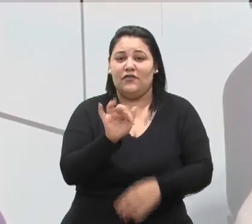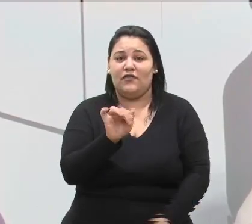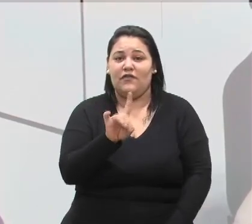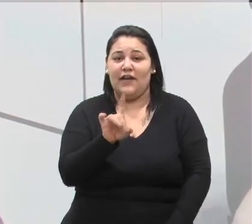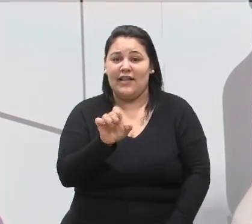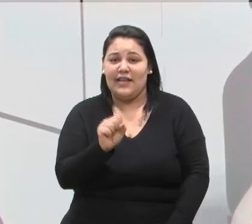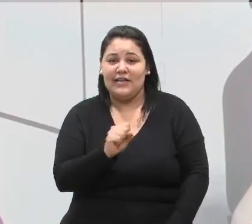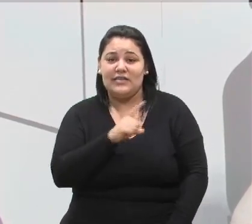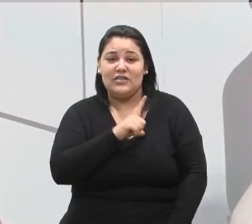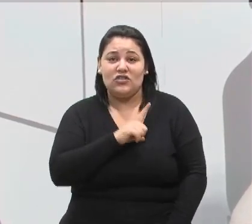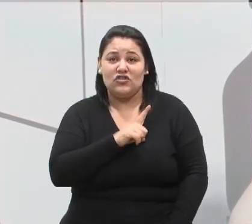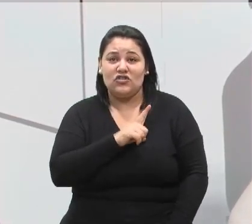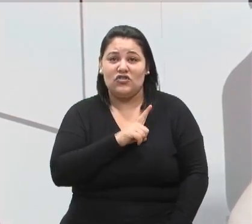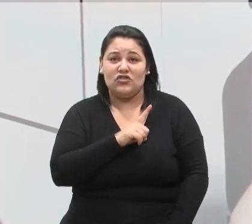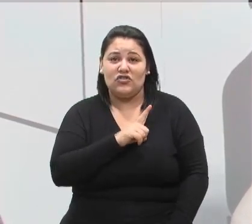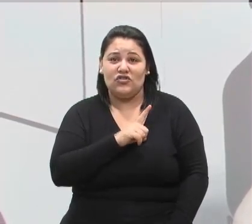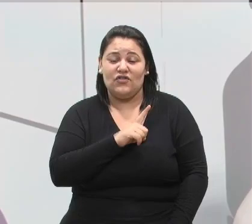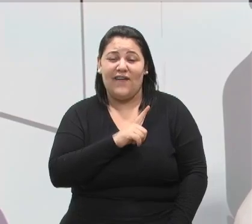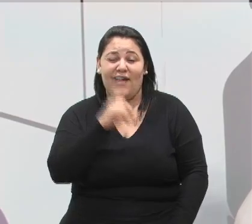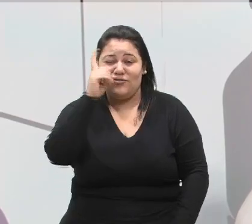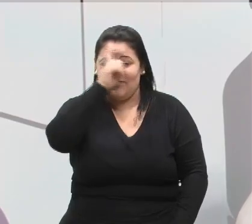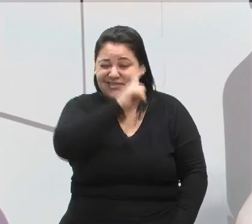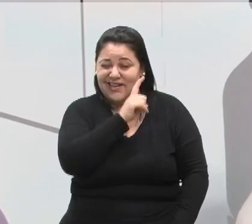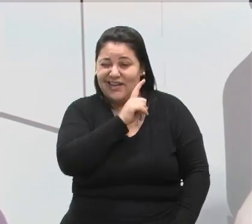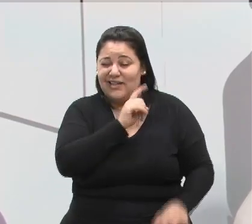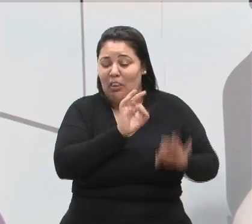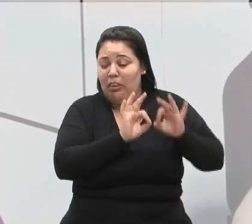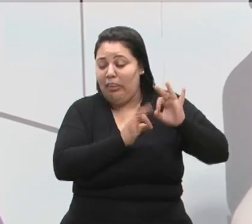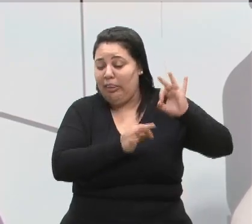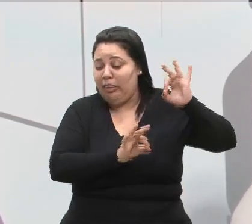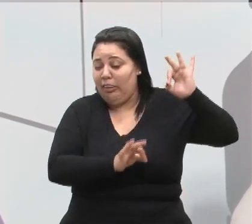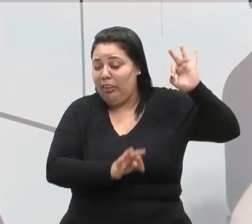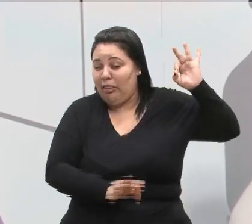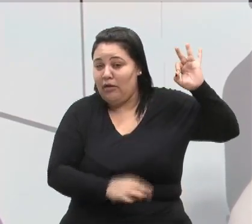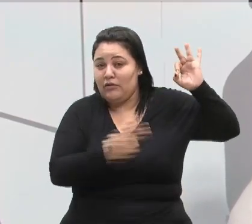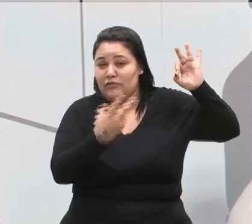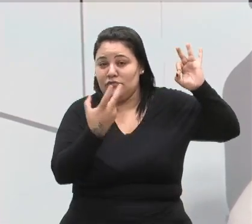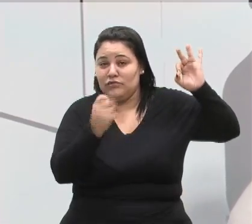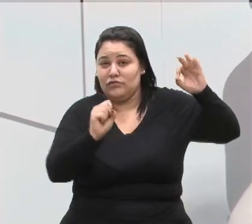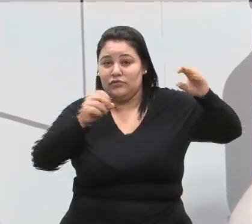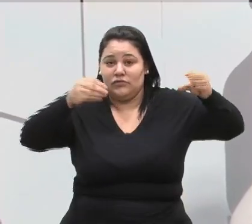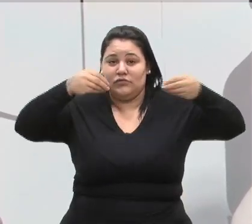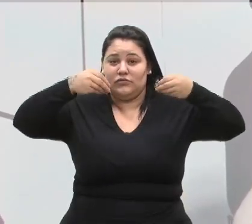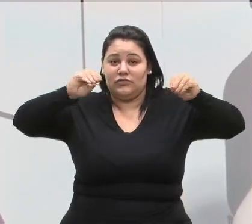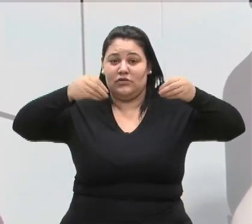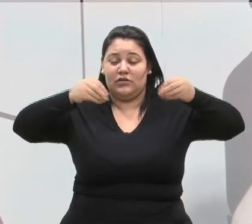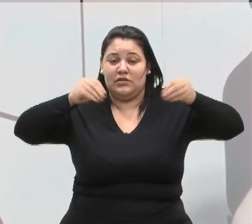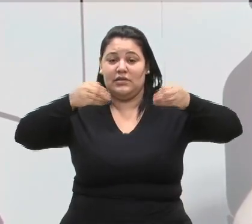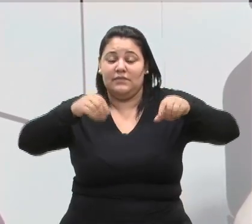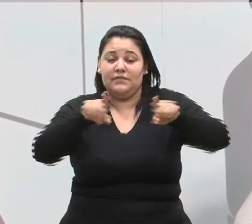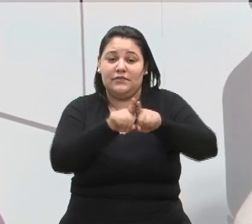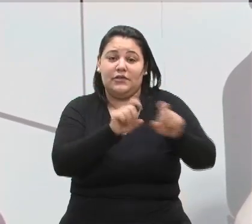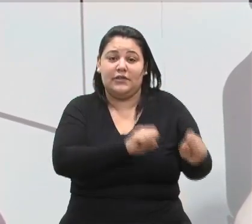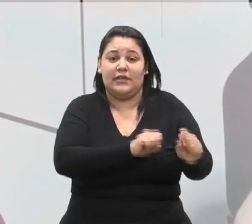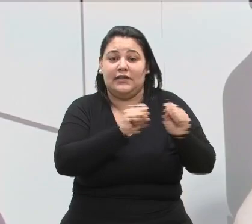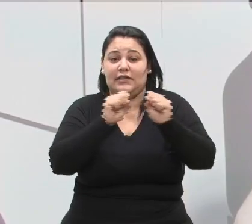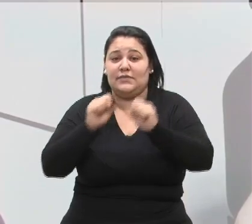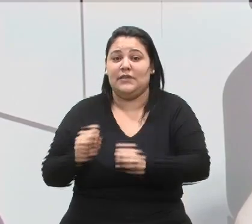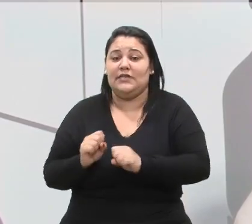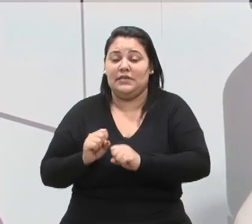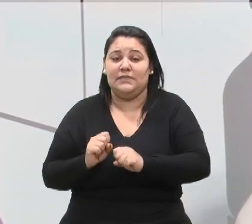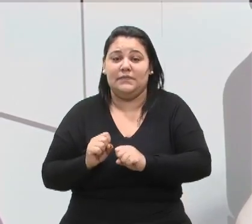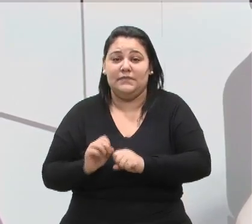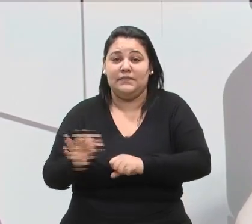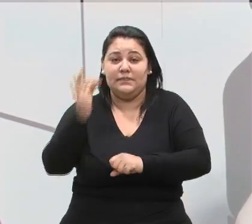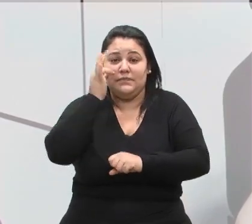qualquer dificuldade, porque é um formulário bem extenso, são em torno de 28 páginas, pode vir aqui na Câmara Municipal de Caxias do Sul, né? O assessor da